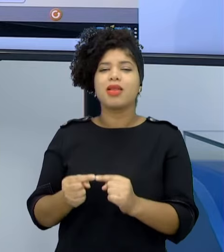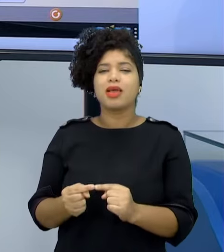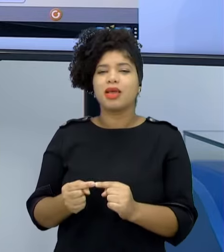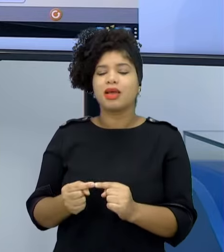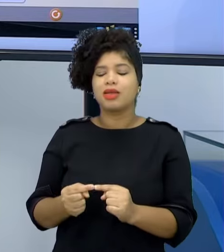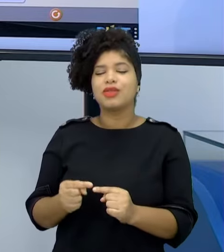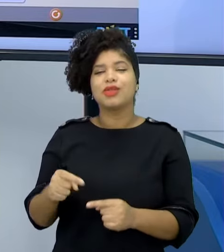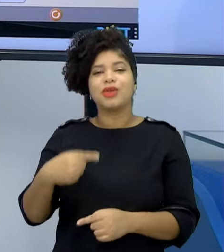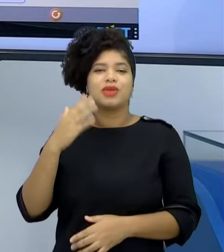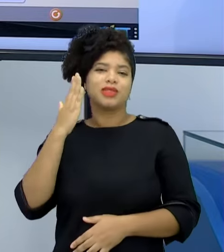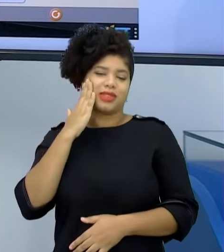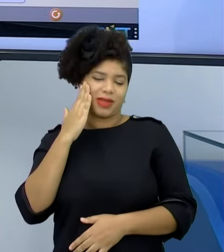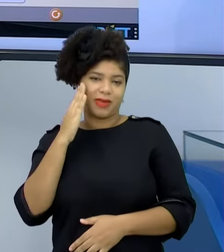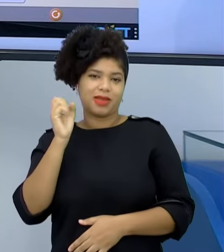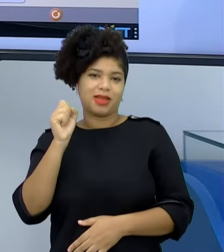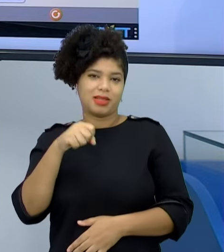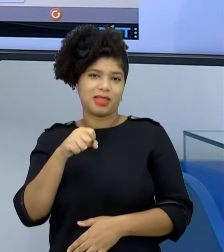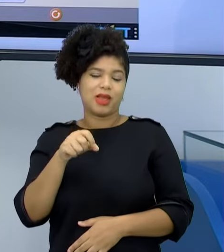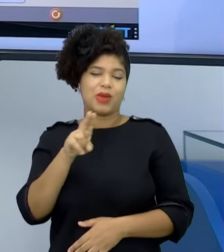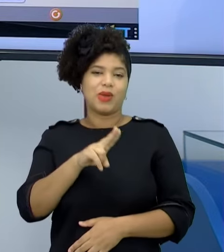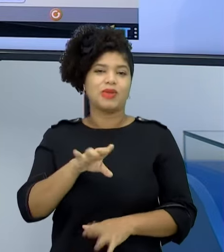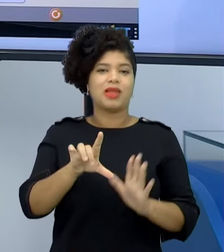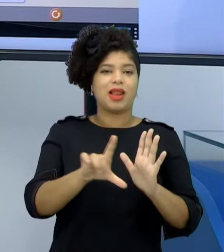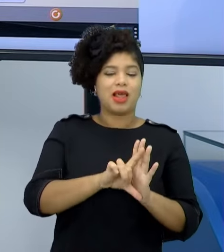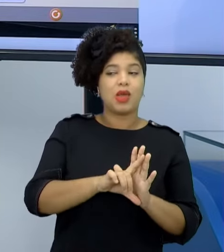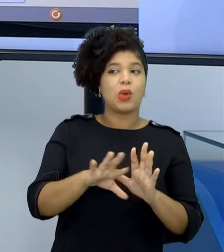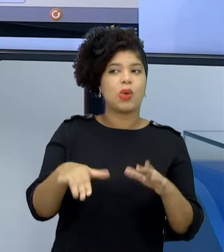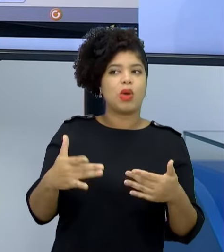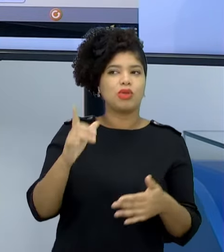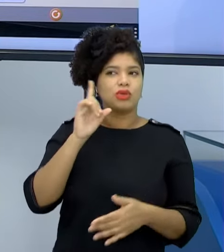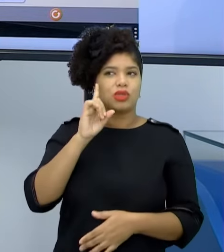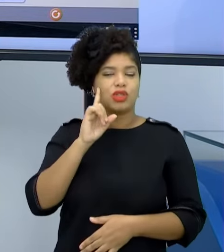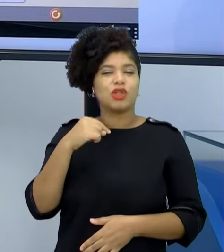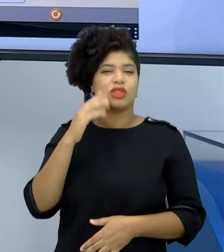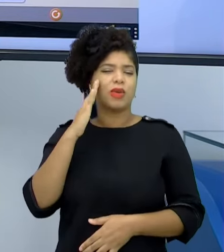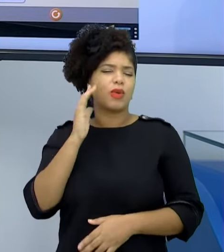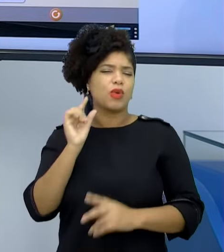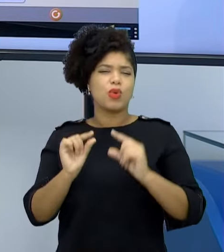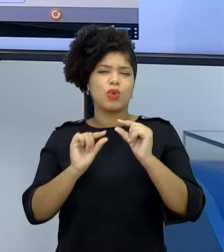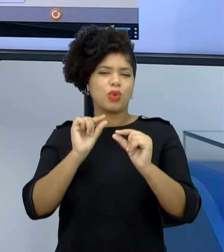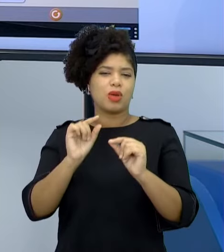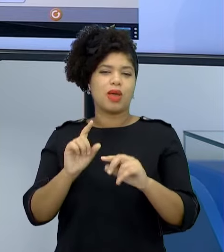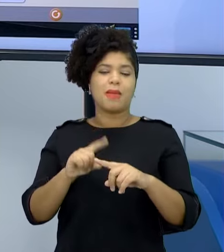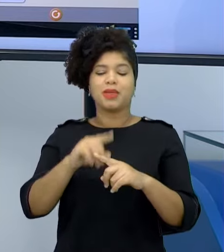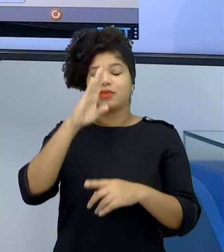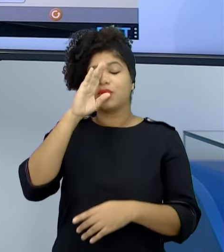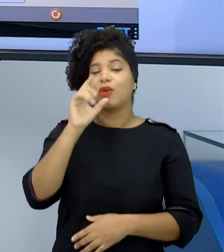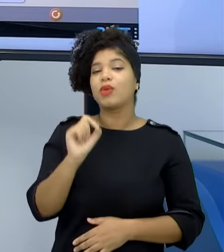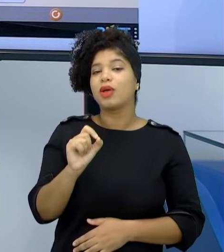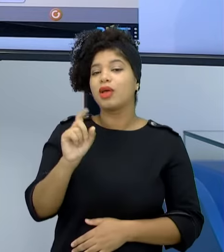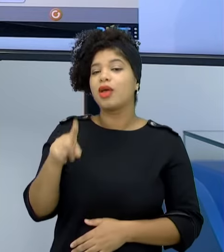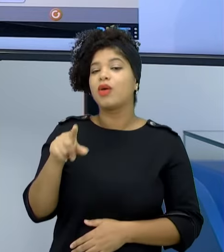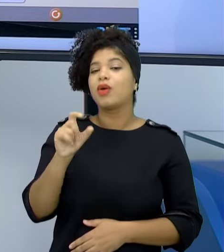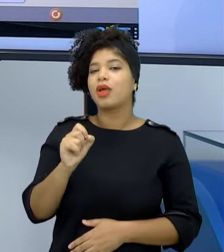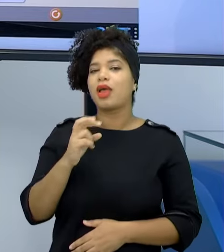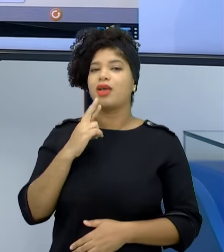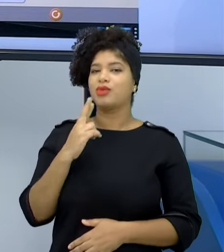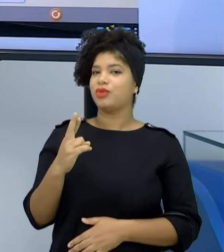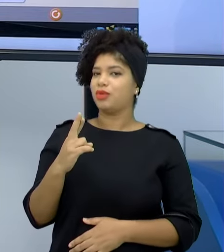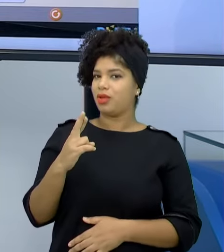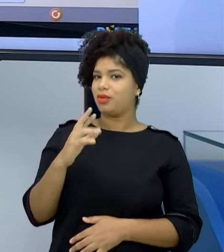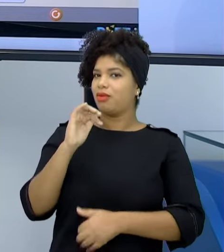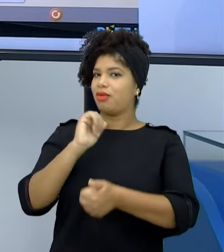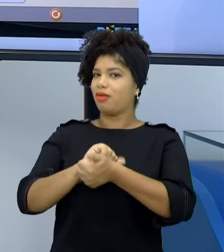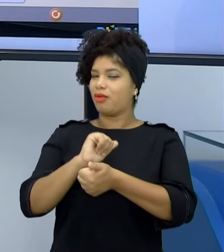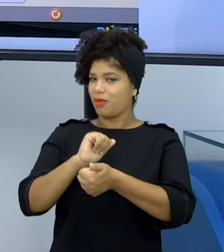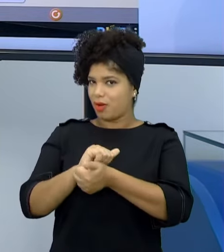gente sabe que usa tal lei, tal outra e tal, tem que ter uma noção, mas o que nos interessa aqui, o que é? A